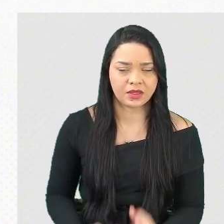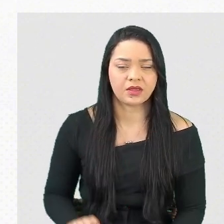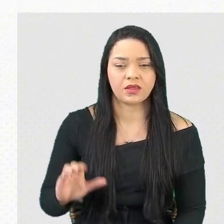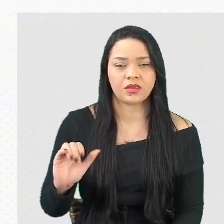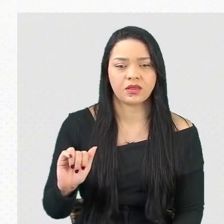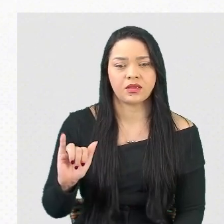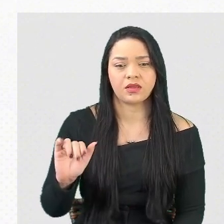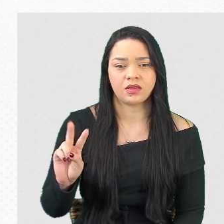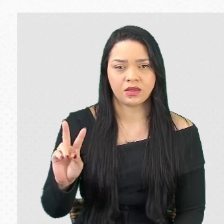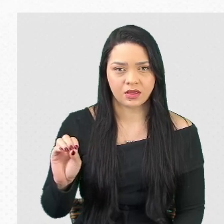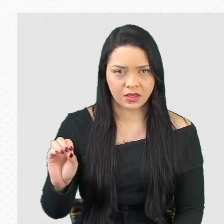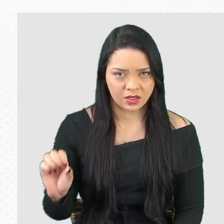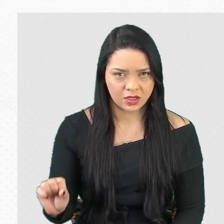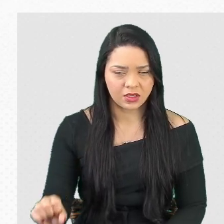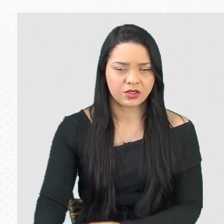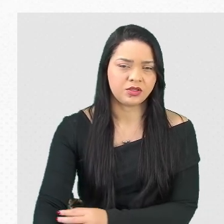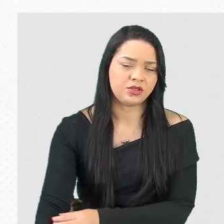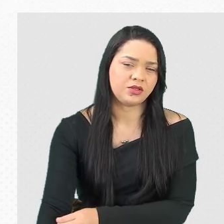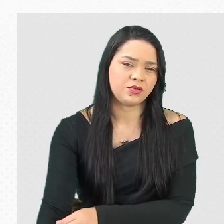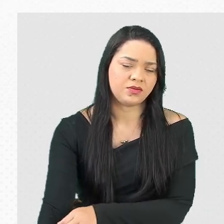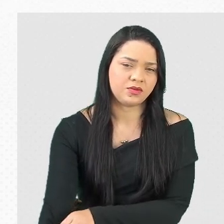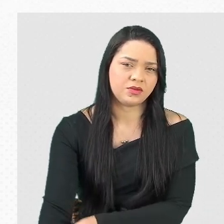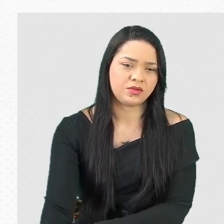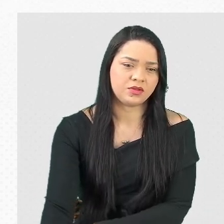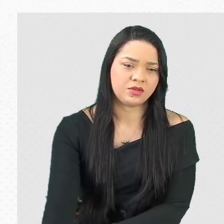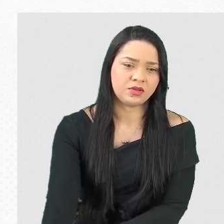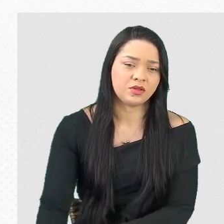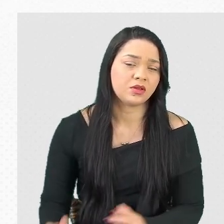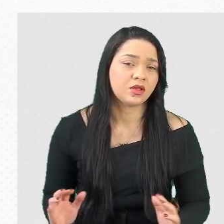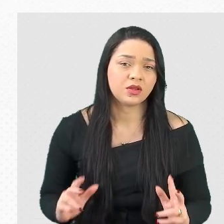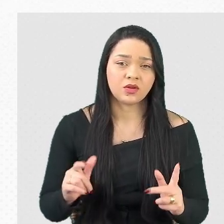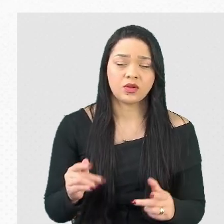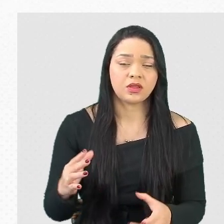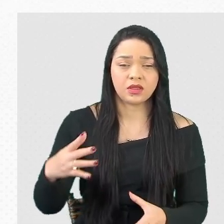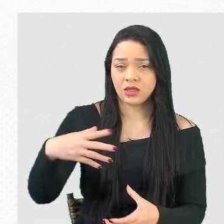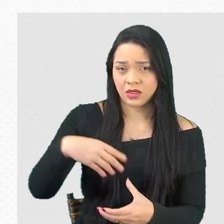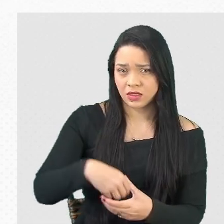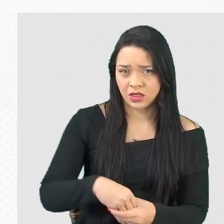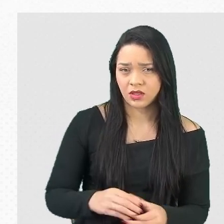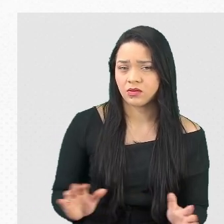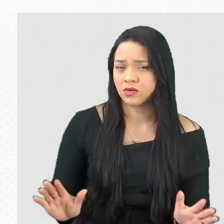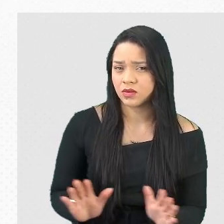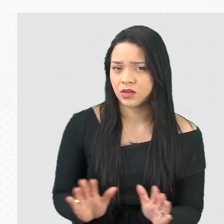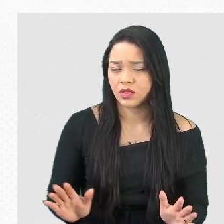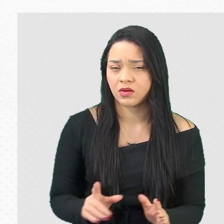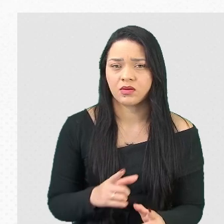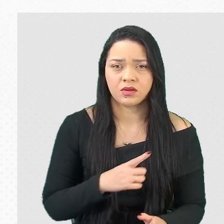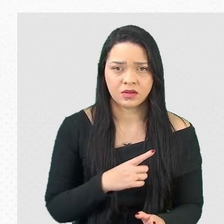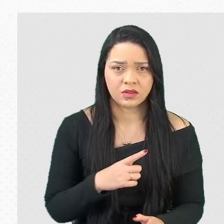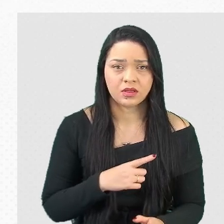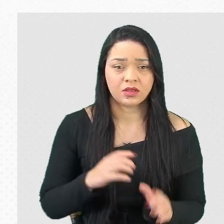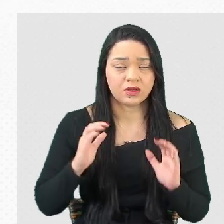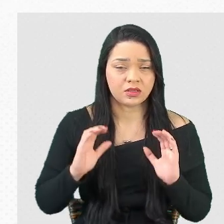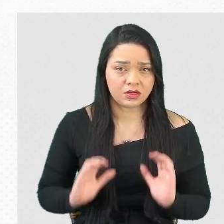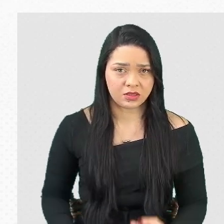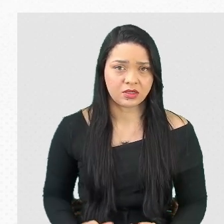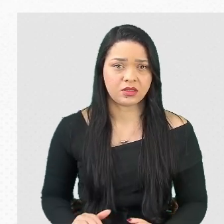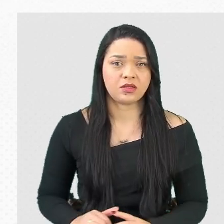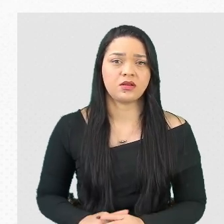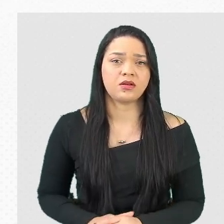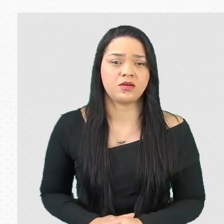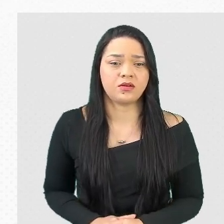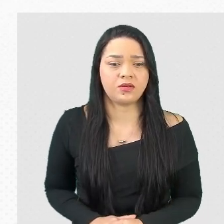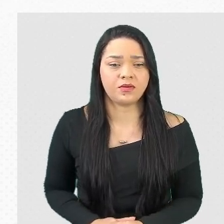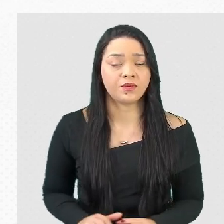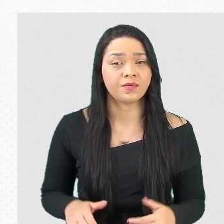ditos enquanto cidadãos ativos. Então ele não colocava todo mundo dentro dessa mesma de ser cidadão, né? Há